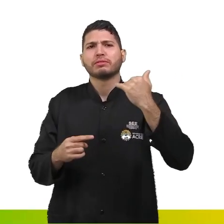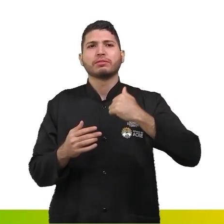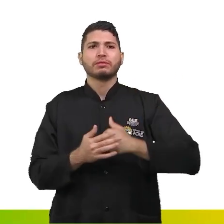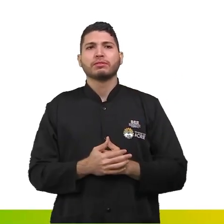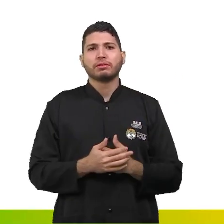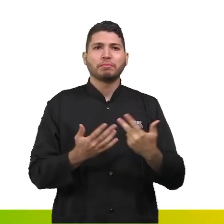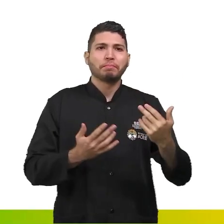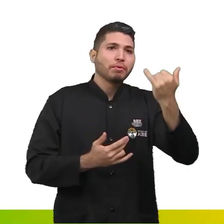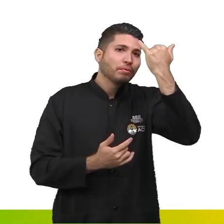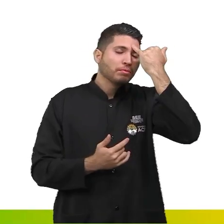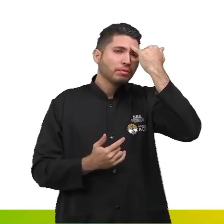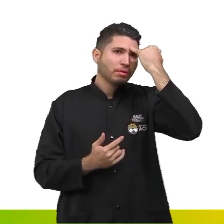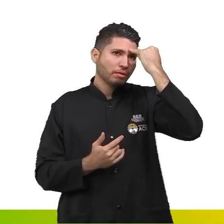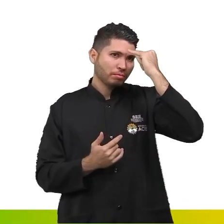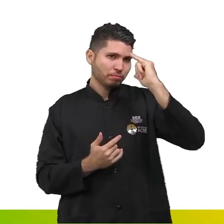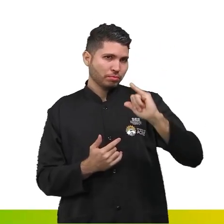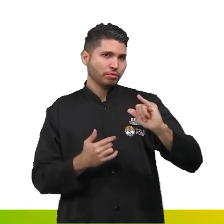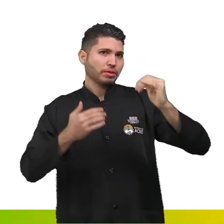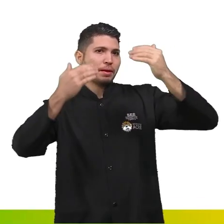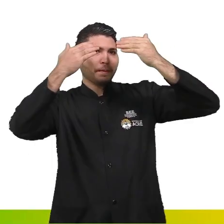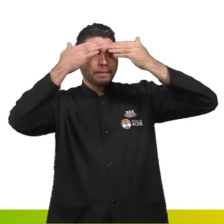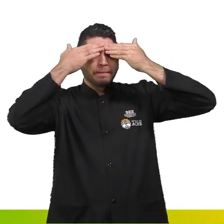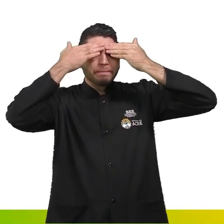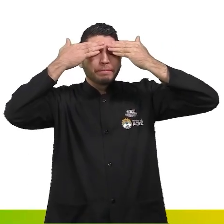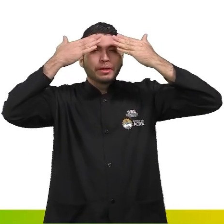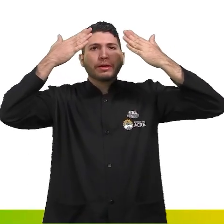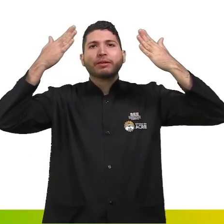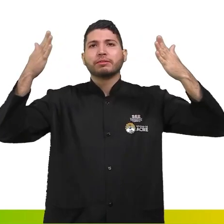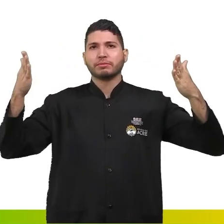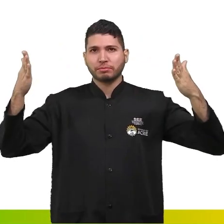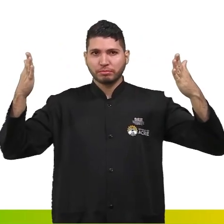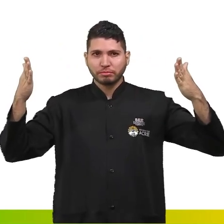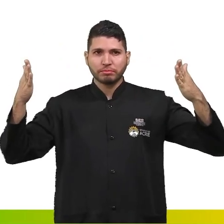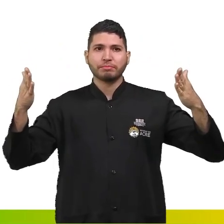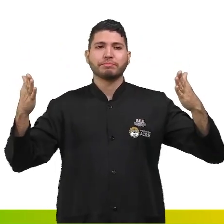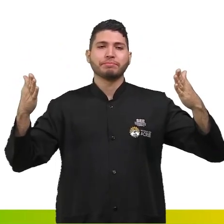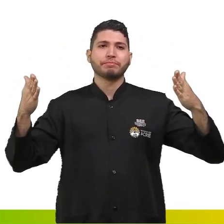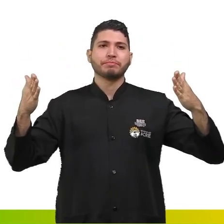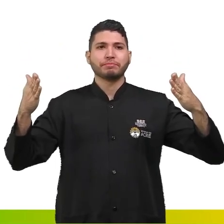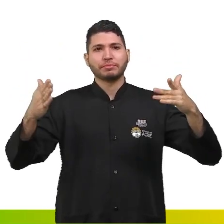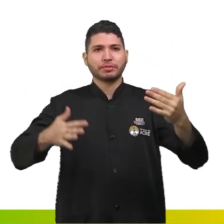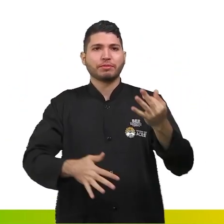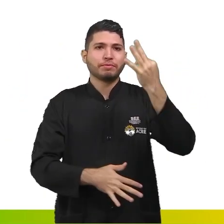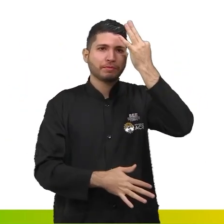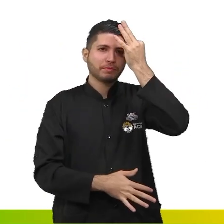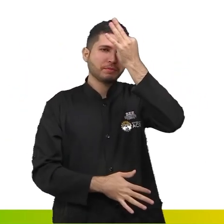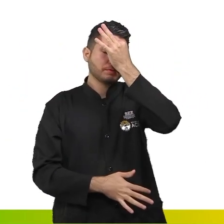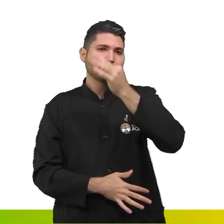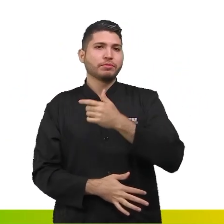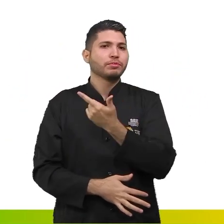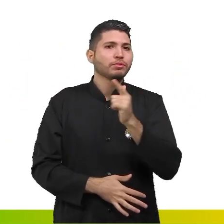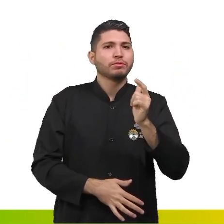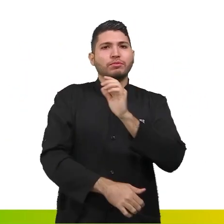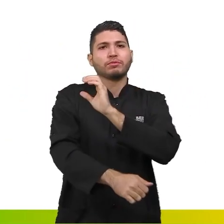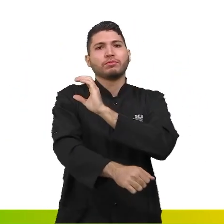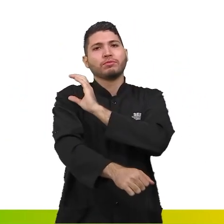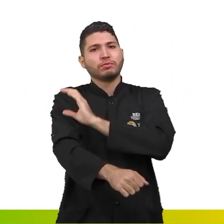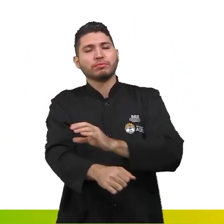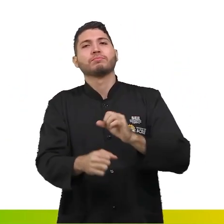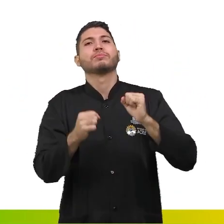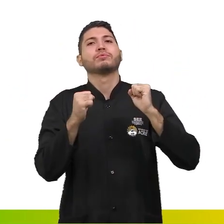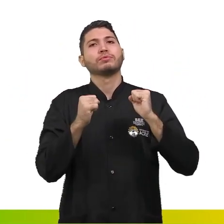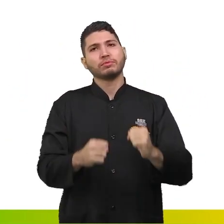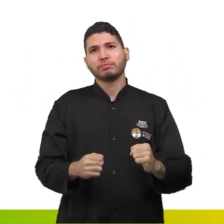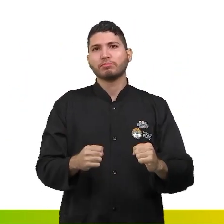é a primeira coisa que nós podemos dizer, a primeira necessidade. Então, com a filosofia de outras culturas, podemos